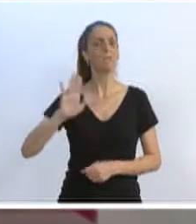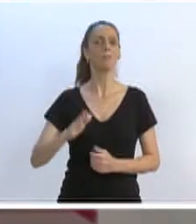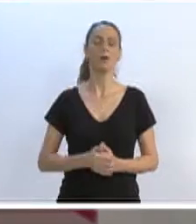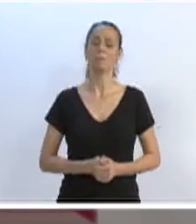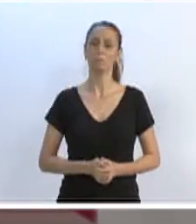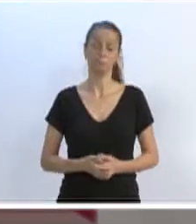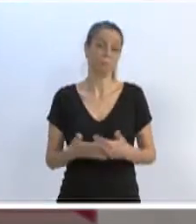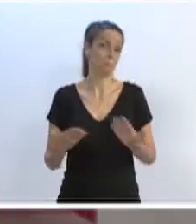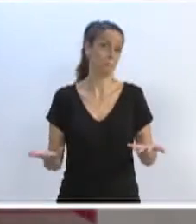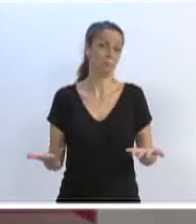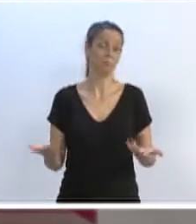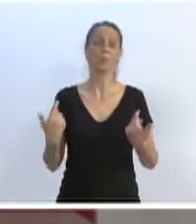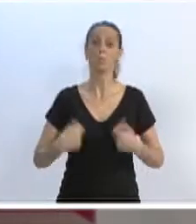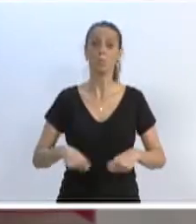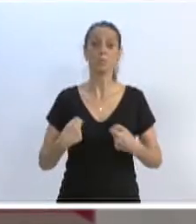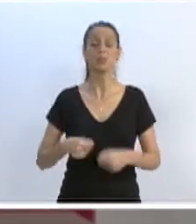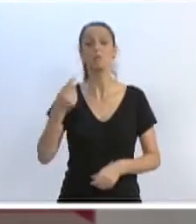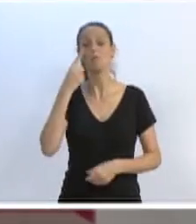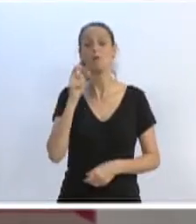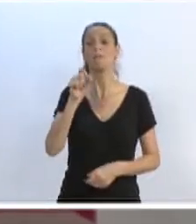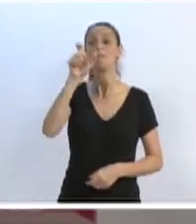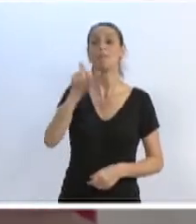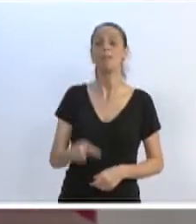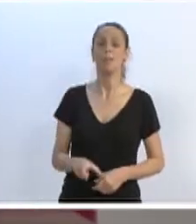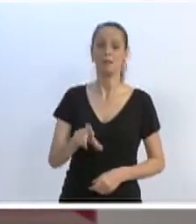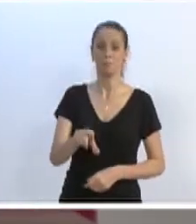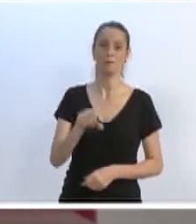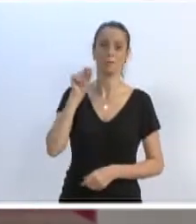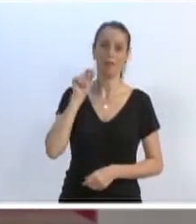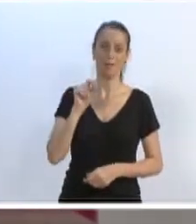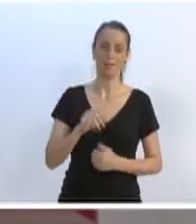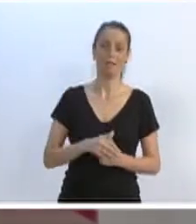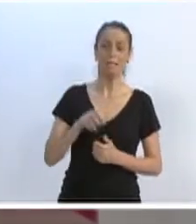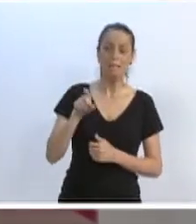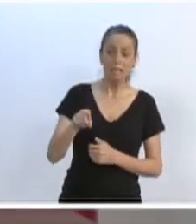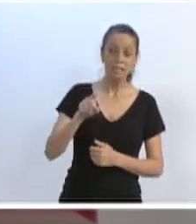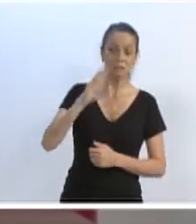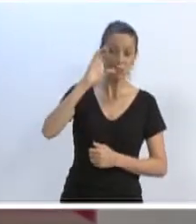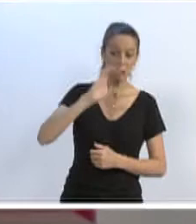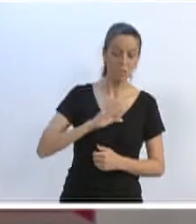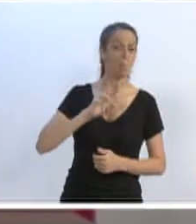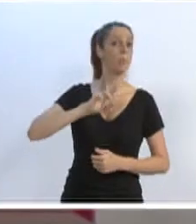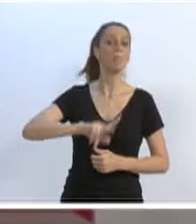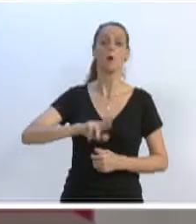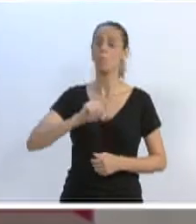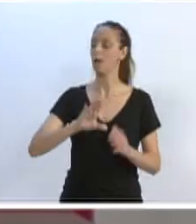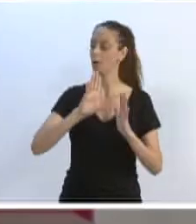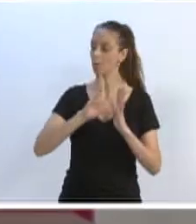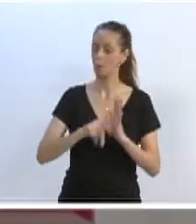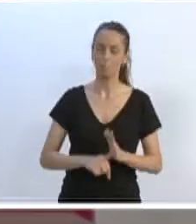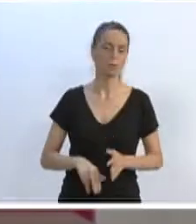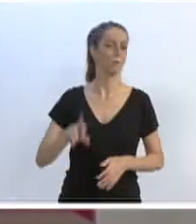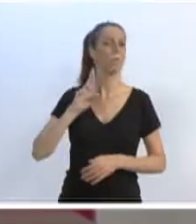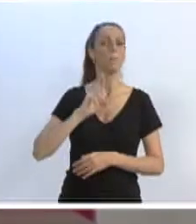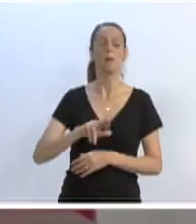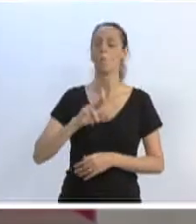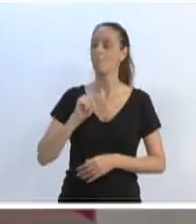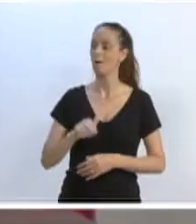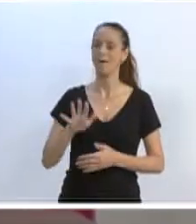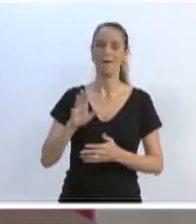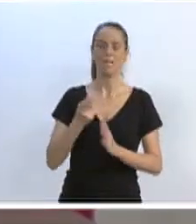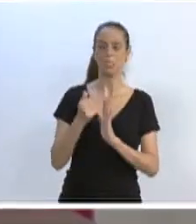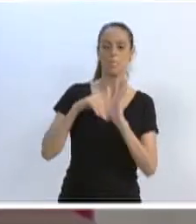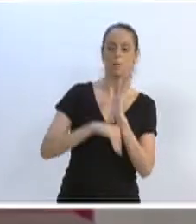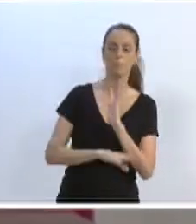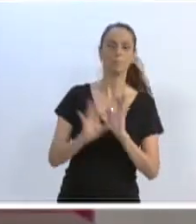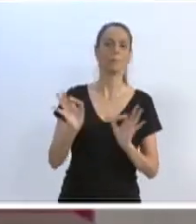minha munição, eu vou votar. Eu vou votar no cidadão que não é corrupto, que não é ladrão, que é pessoa séria,